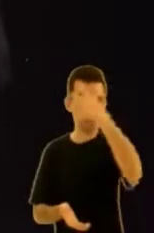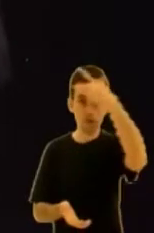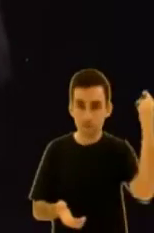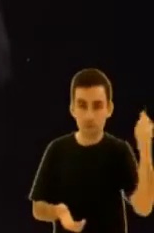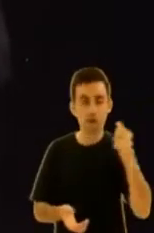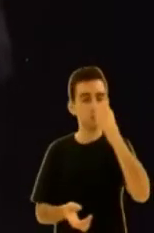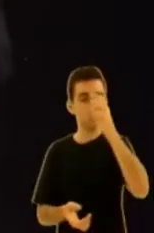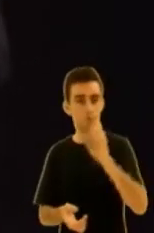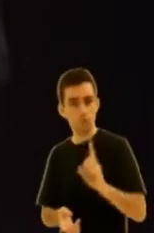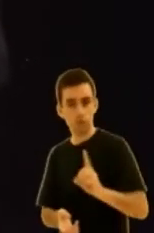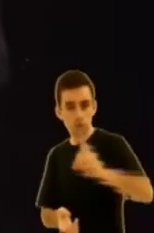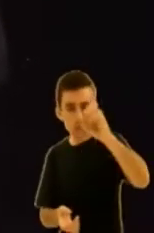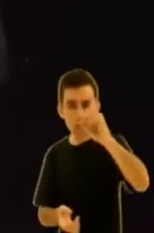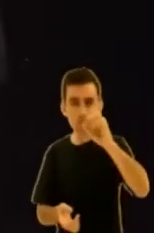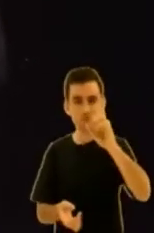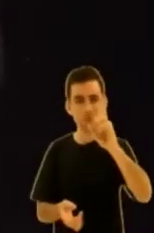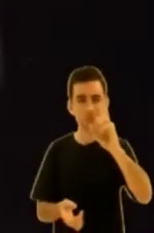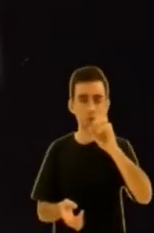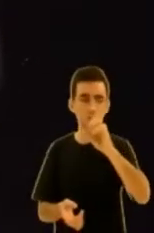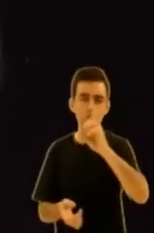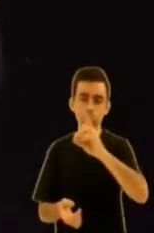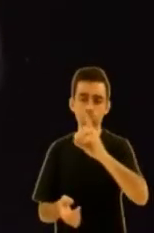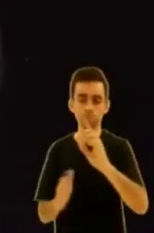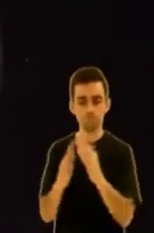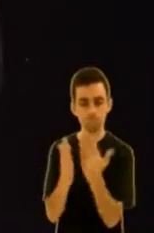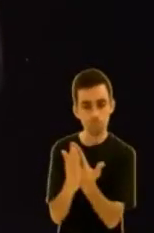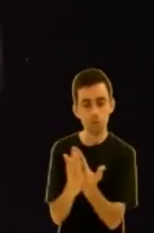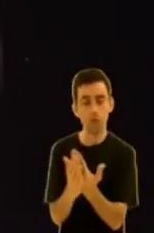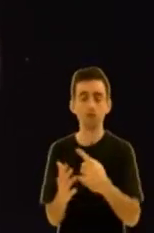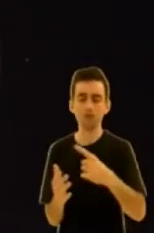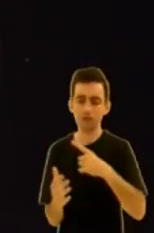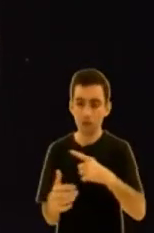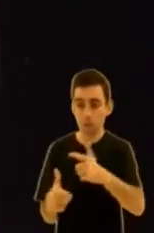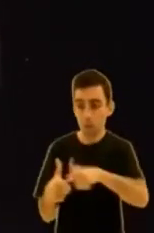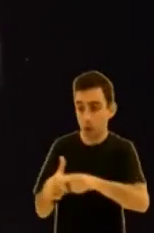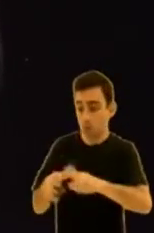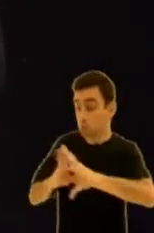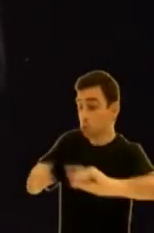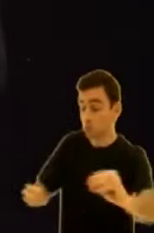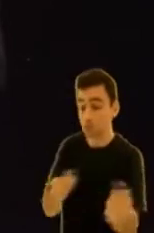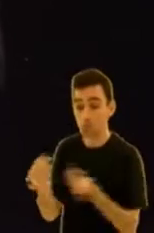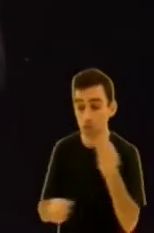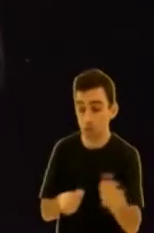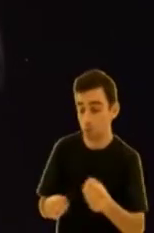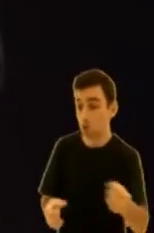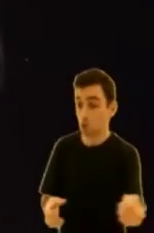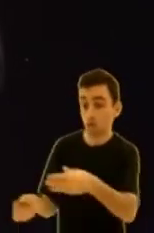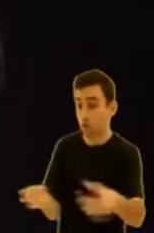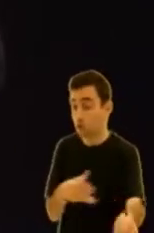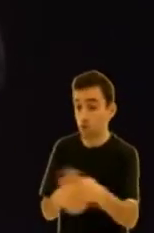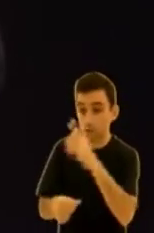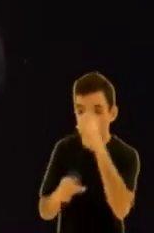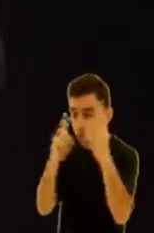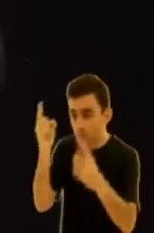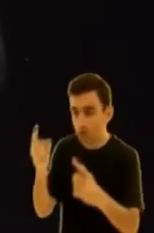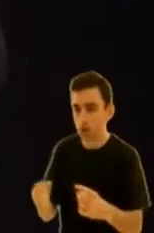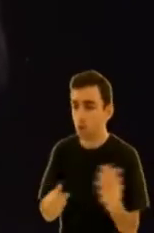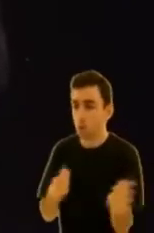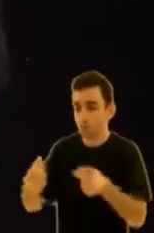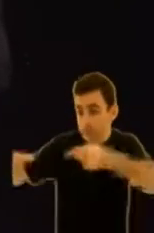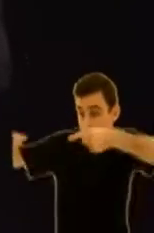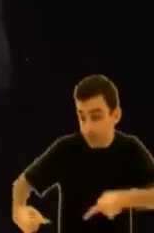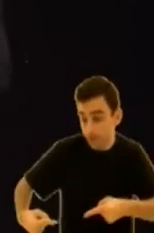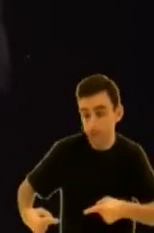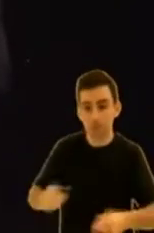de escola, buscando sempre soluções inovadoras que busquem responder a desafios